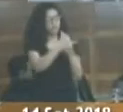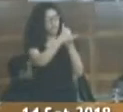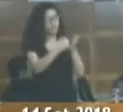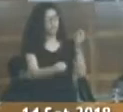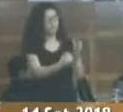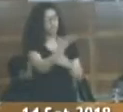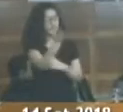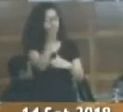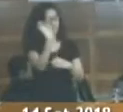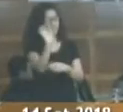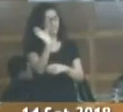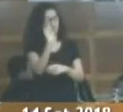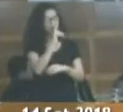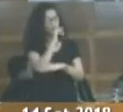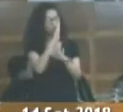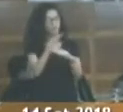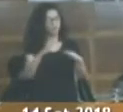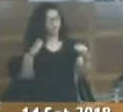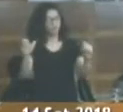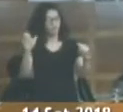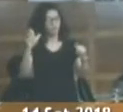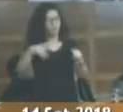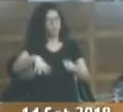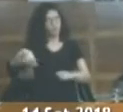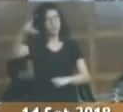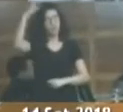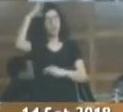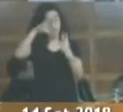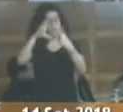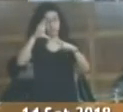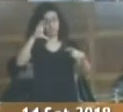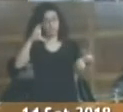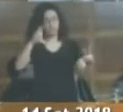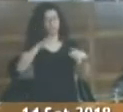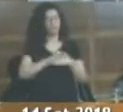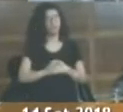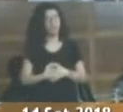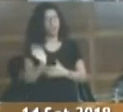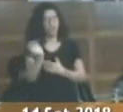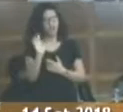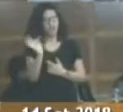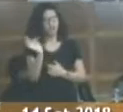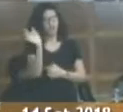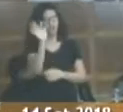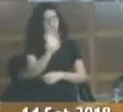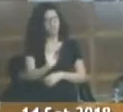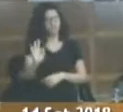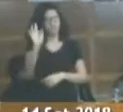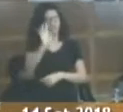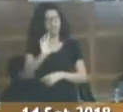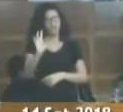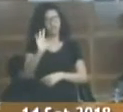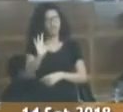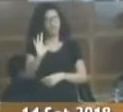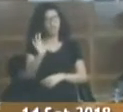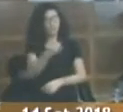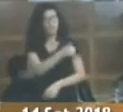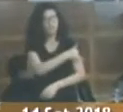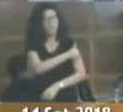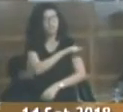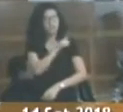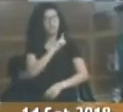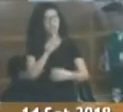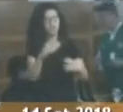da Universidade do Mar na região da Costa Verde. A Universidade Federal Fluminense tem grupos